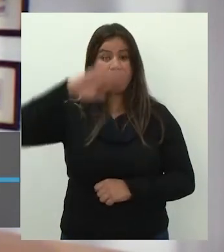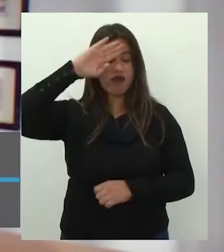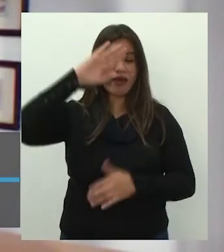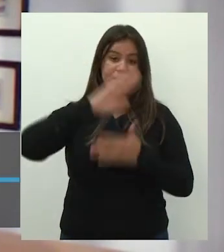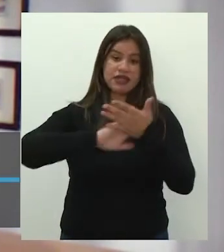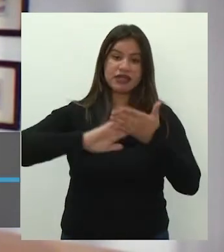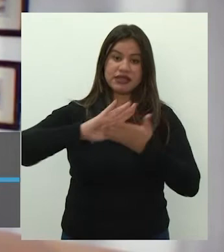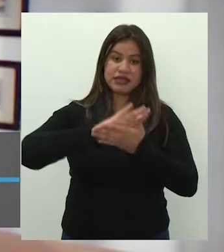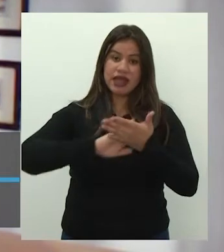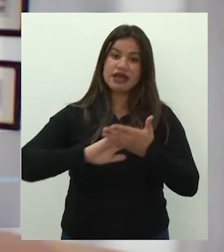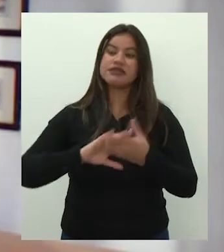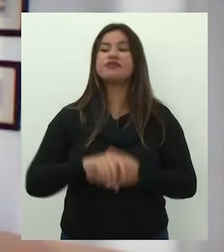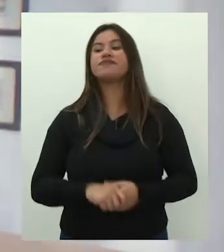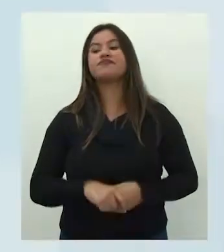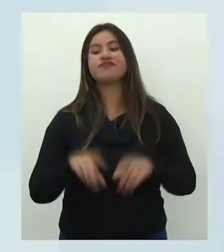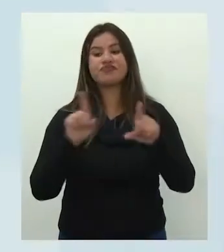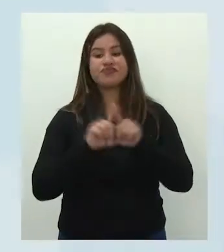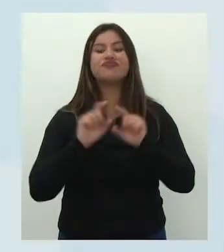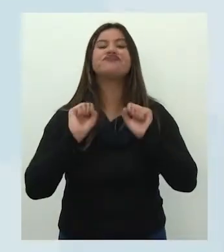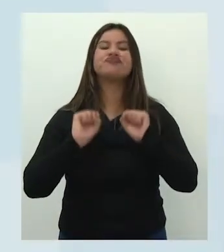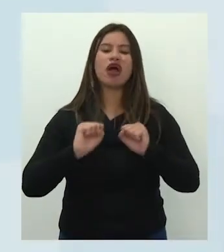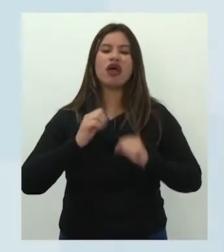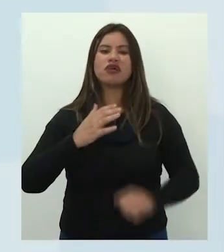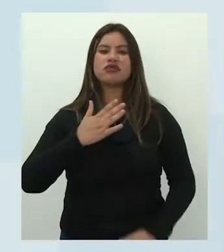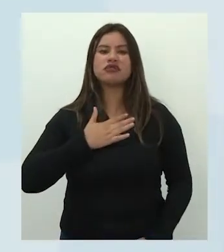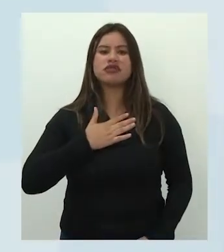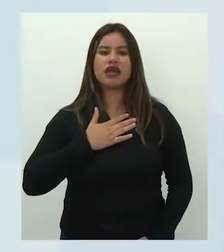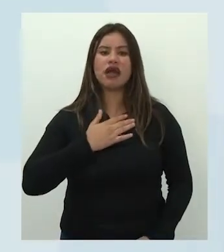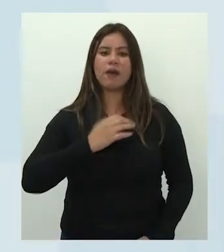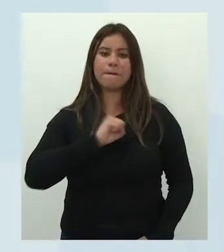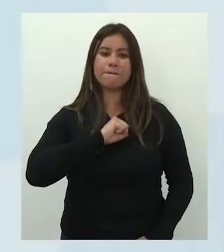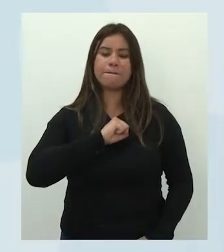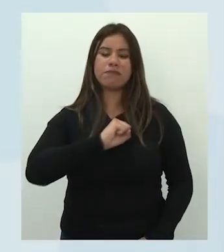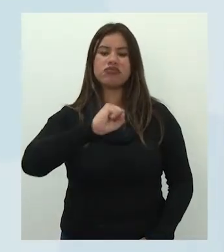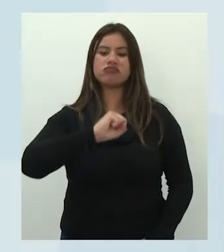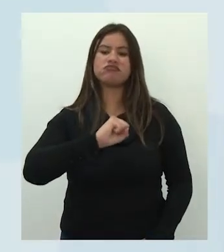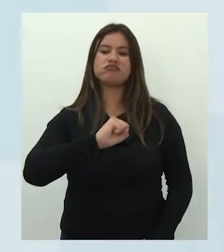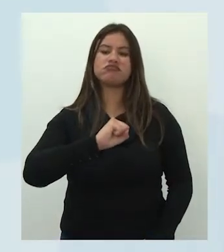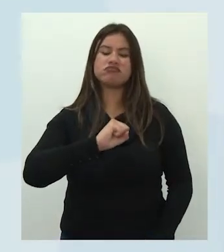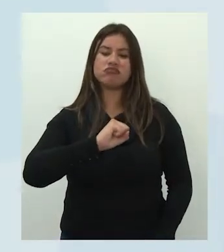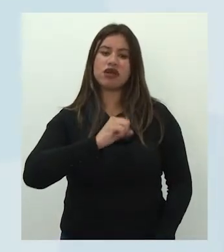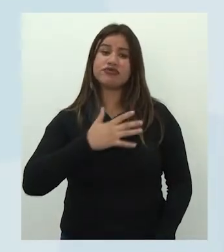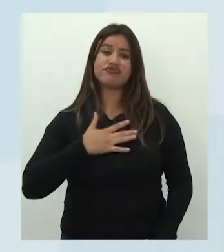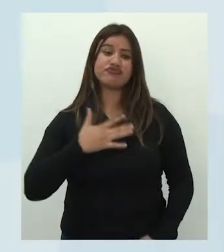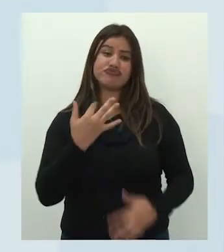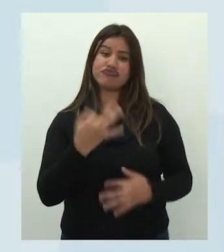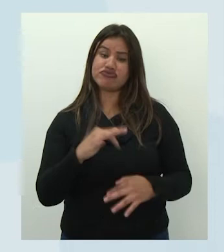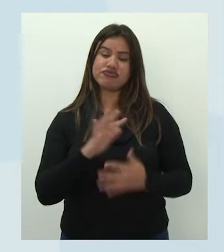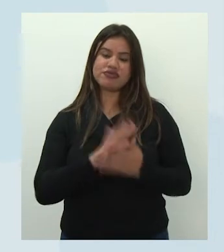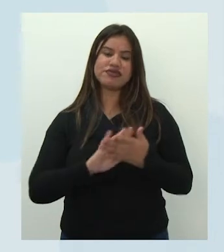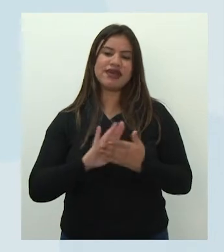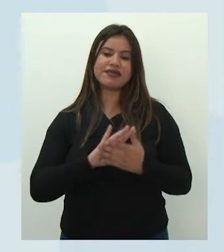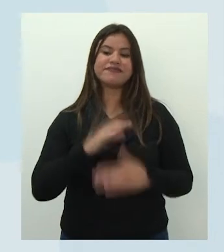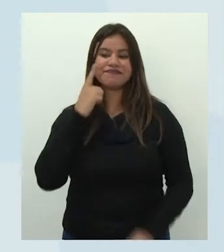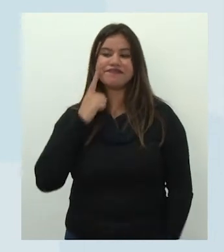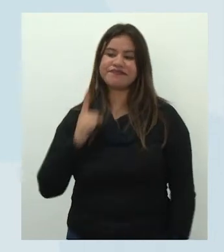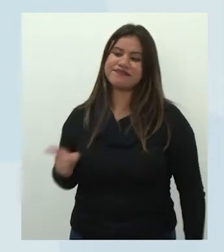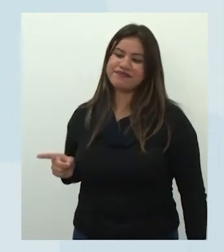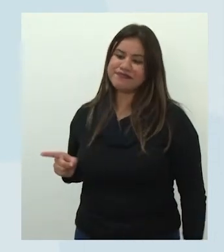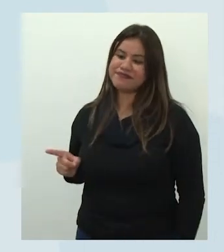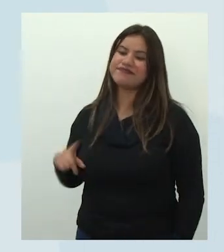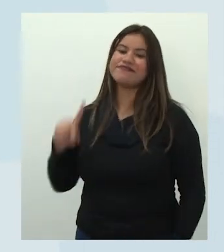é possível, gente, infartar sem ter dor, tá? Então, é uma verdade